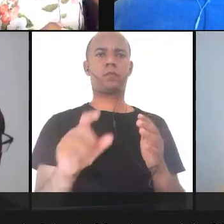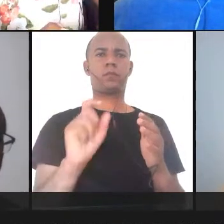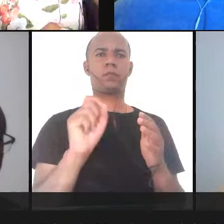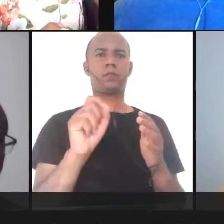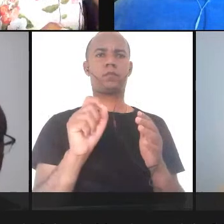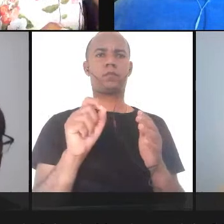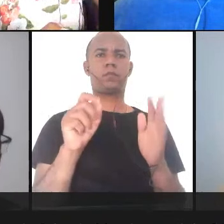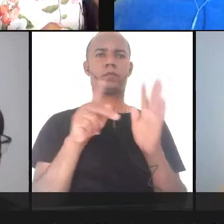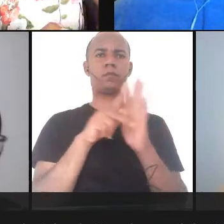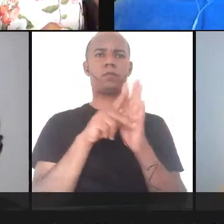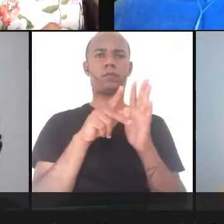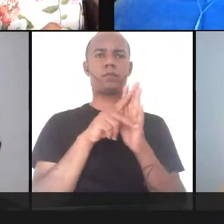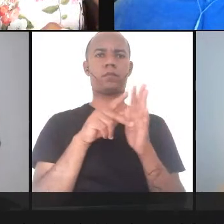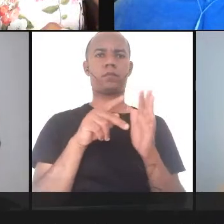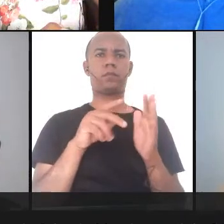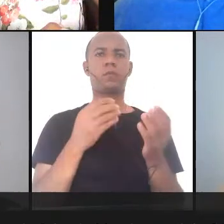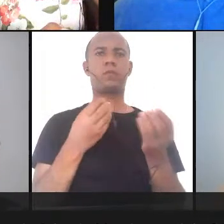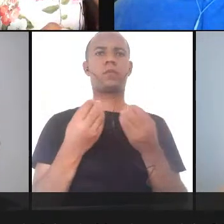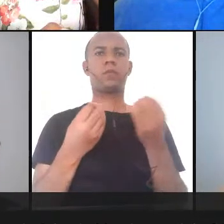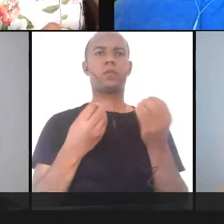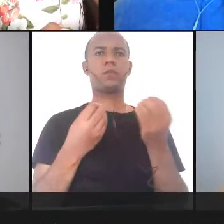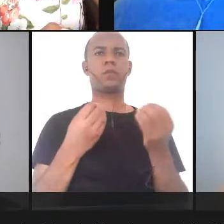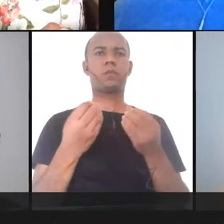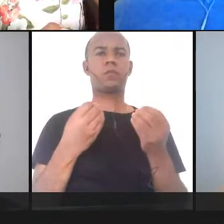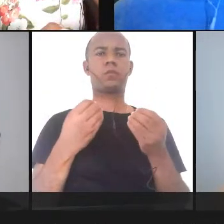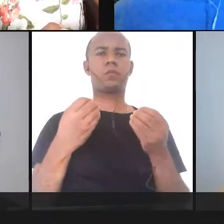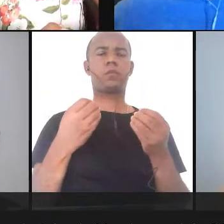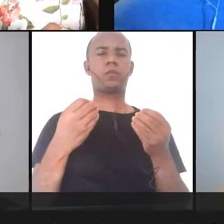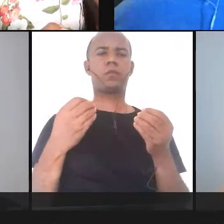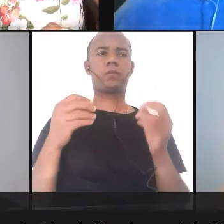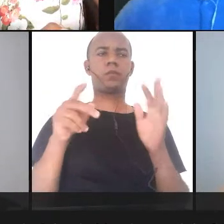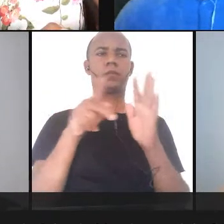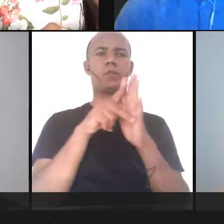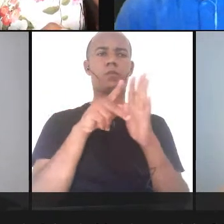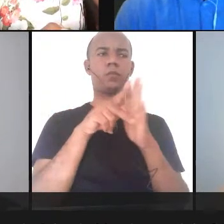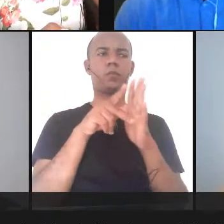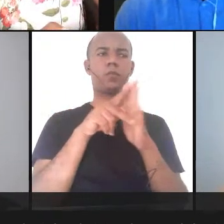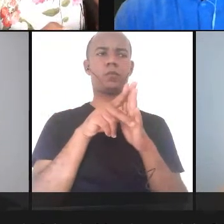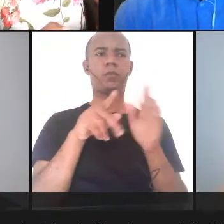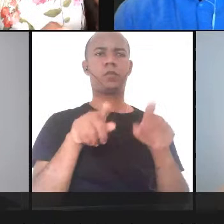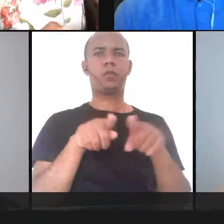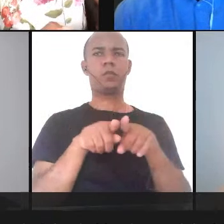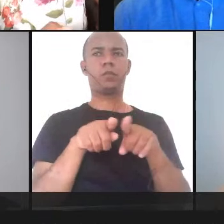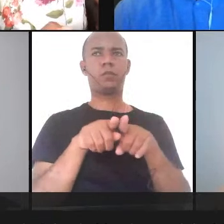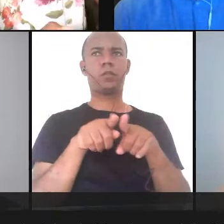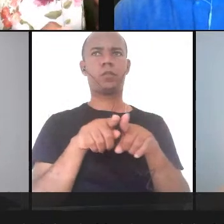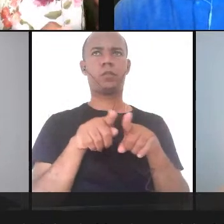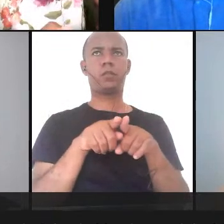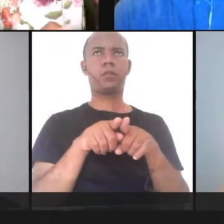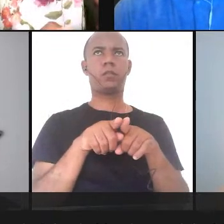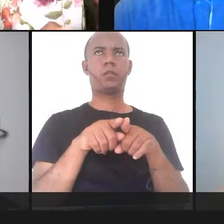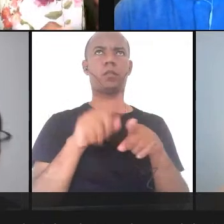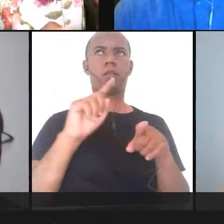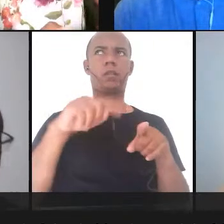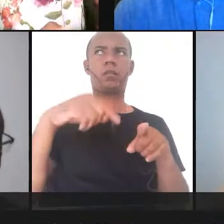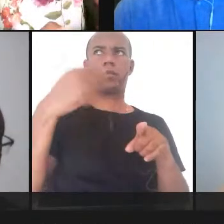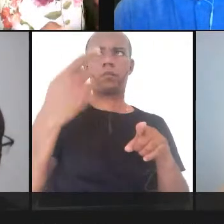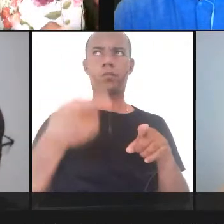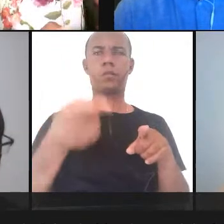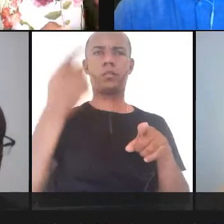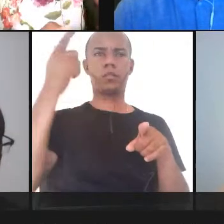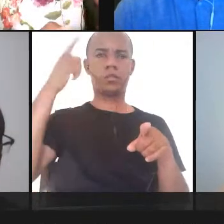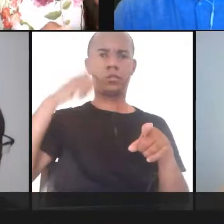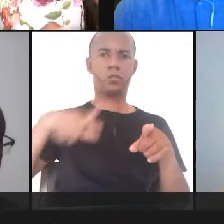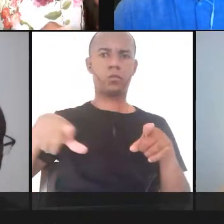essencial, no meio disso, é que foi retomado, foi repescado o tema